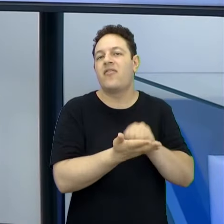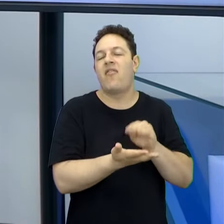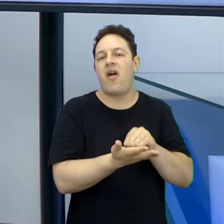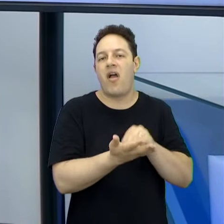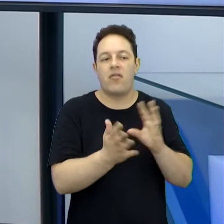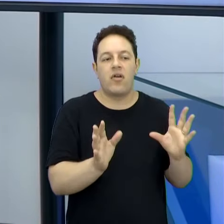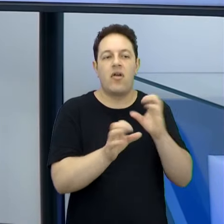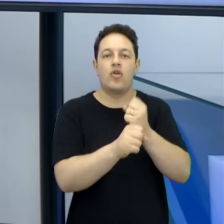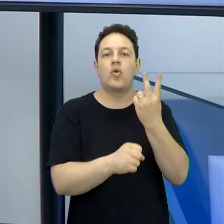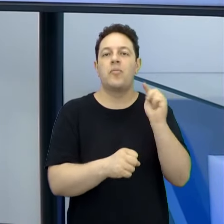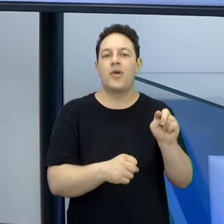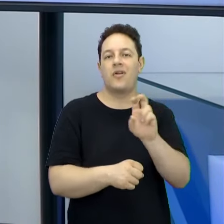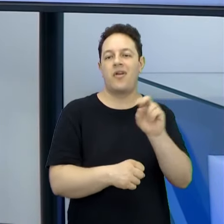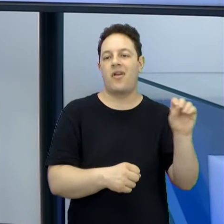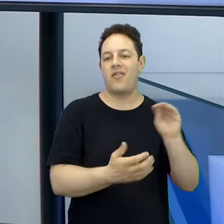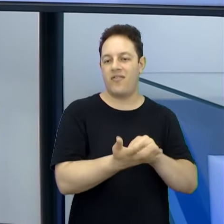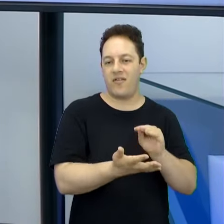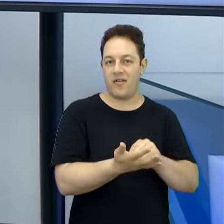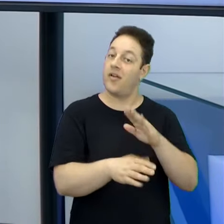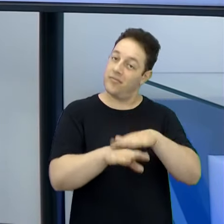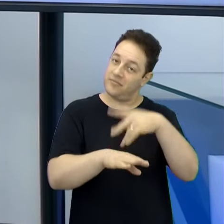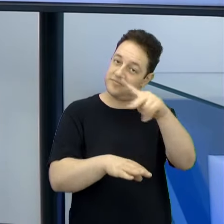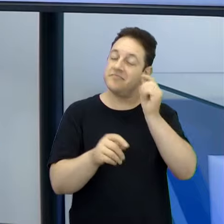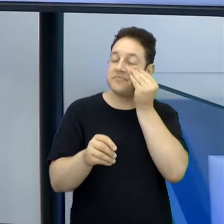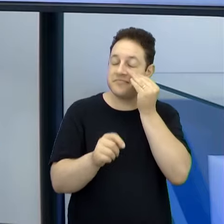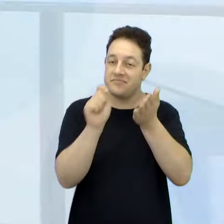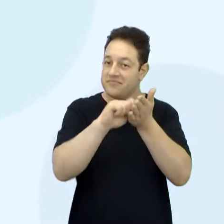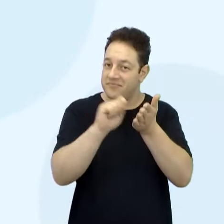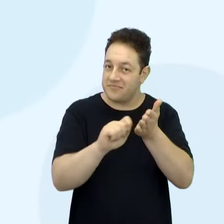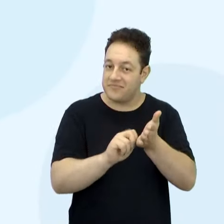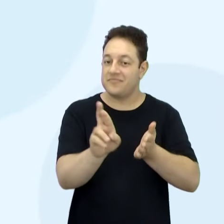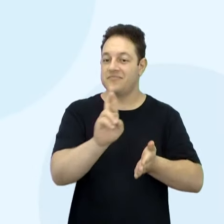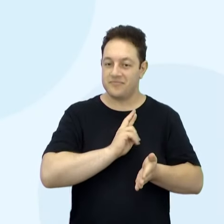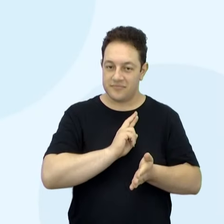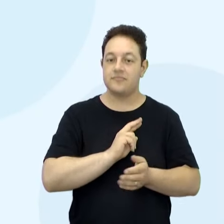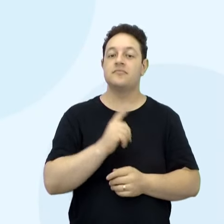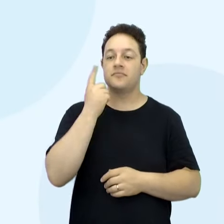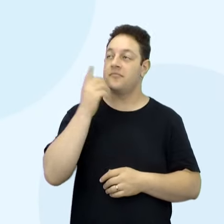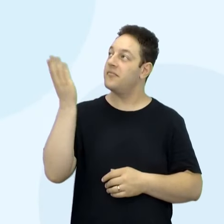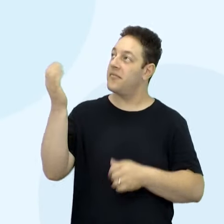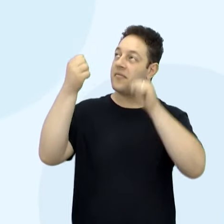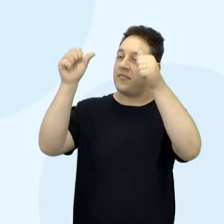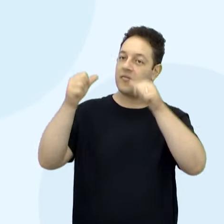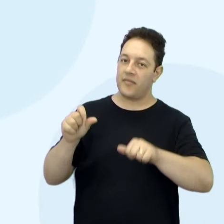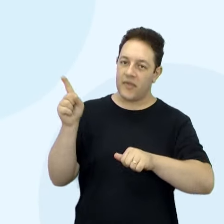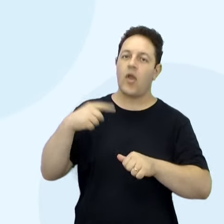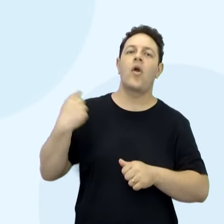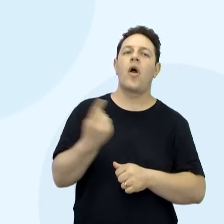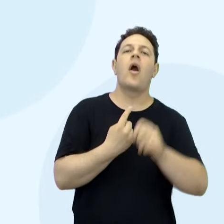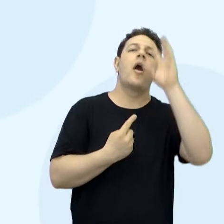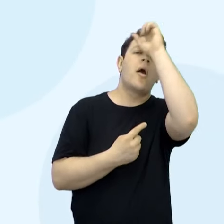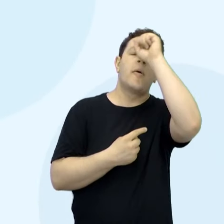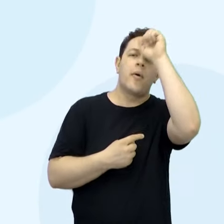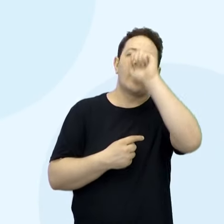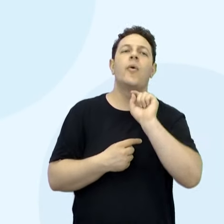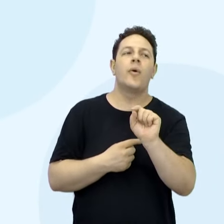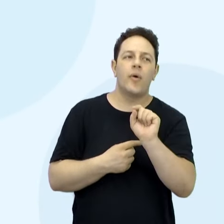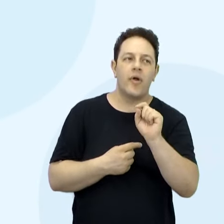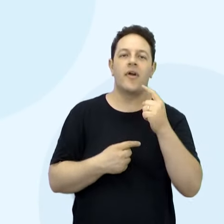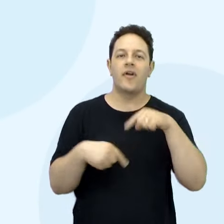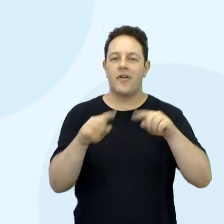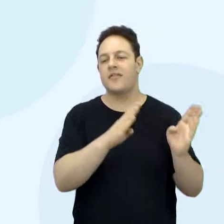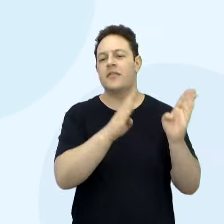para viajar. Vou deixar aí com vocês. Então, vou colocar aí o moral da professora, o que que a gente aprendeu hoje, né? A gente